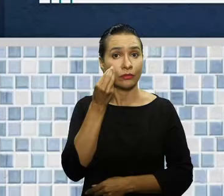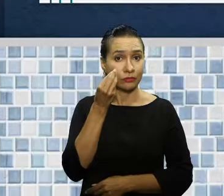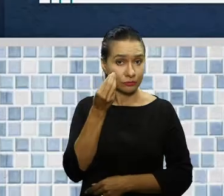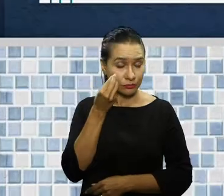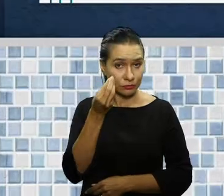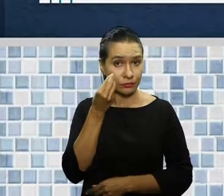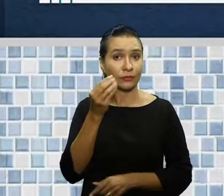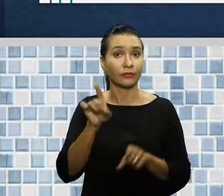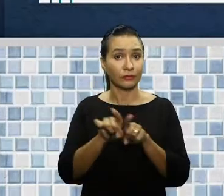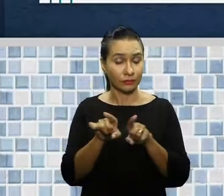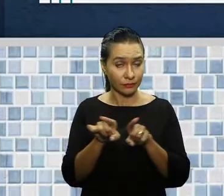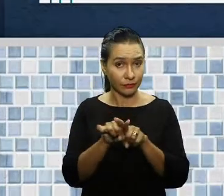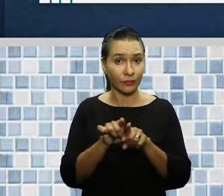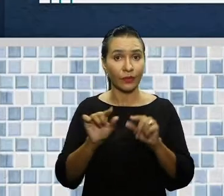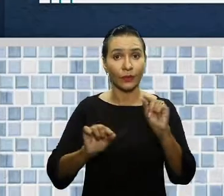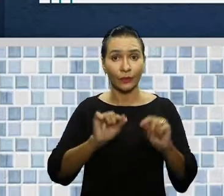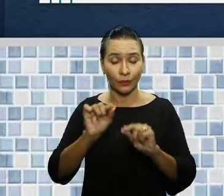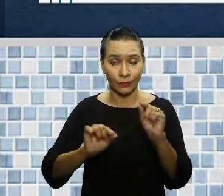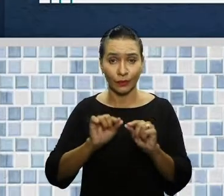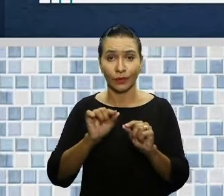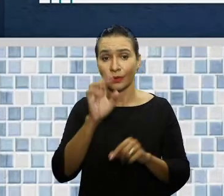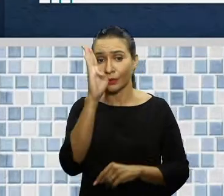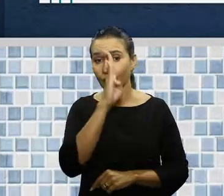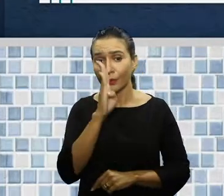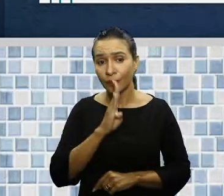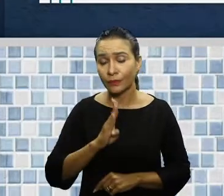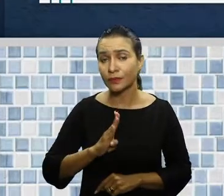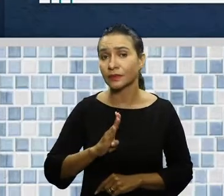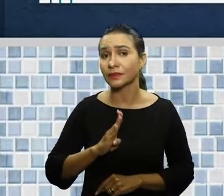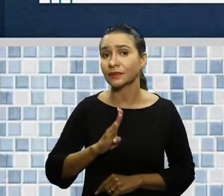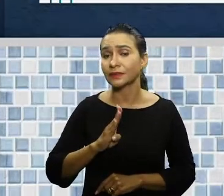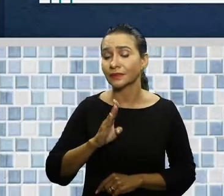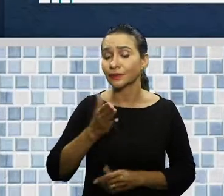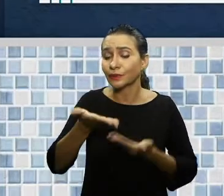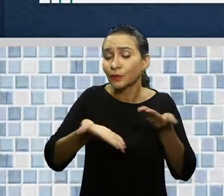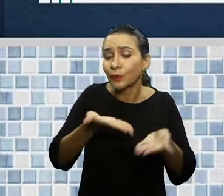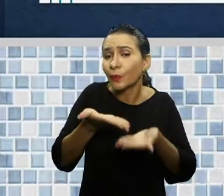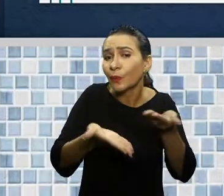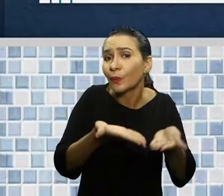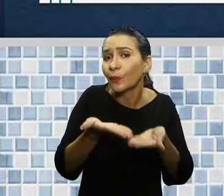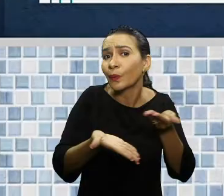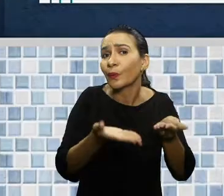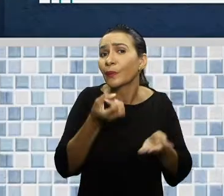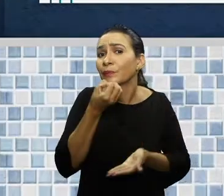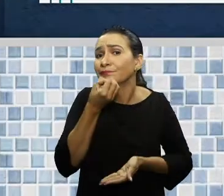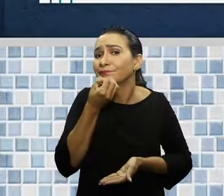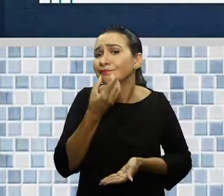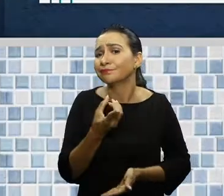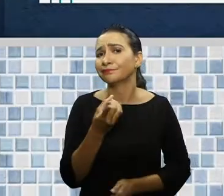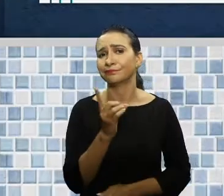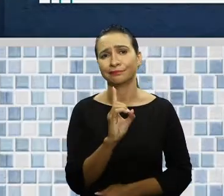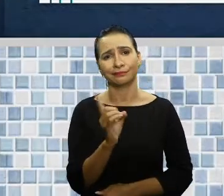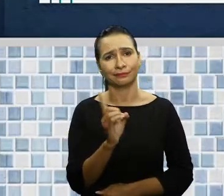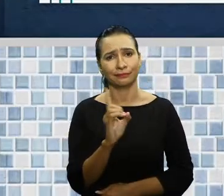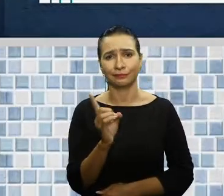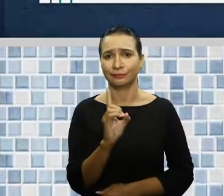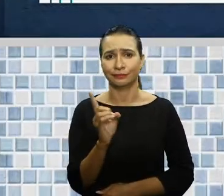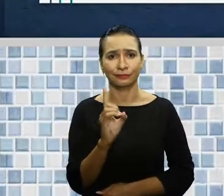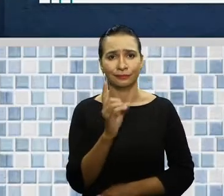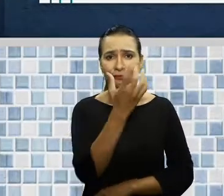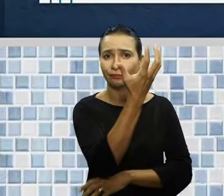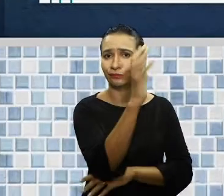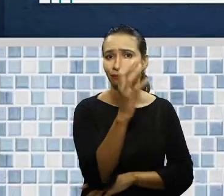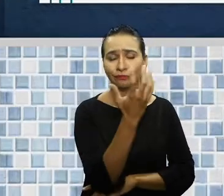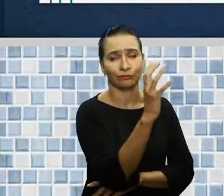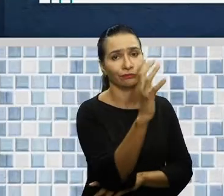o Brasil ele não tá cuidando tão bem como deveria cuidar da nossa fauna e da